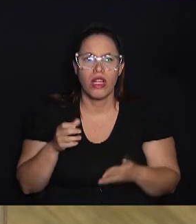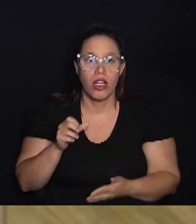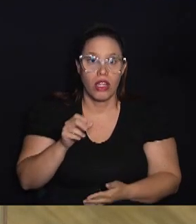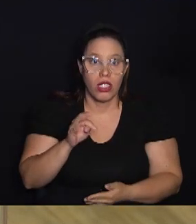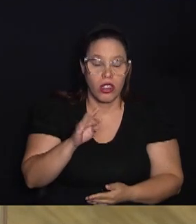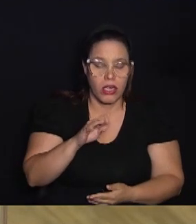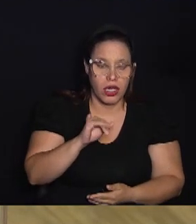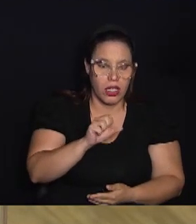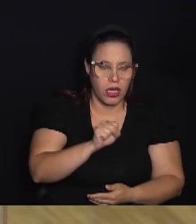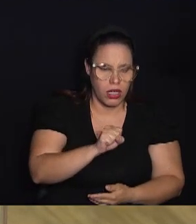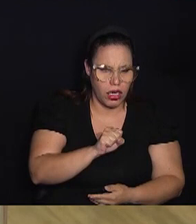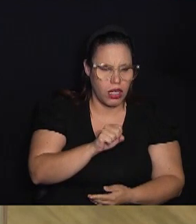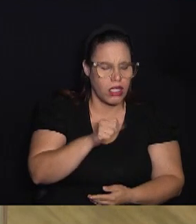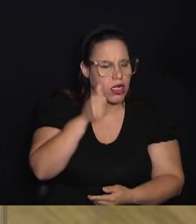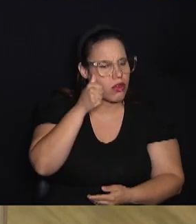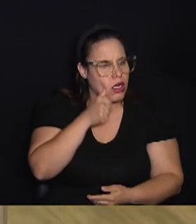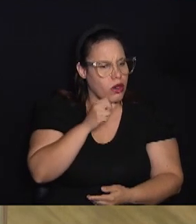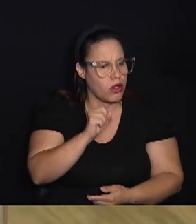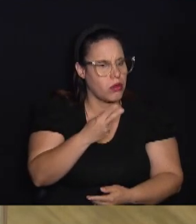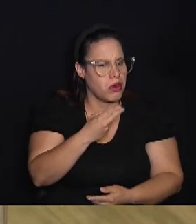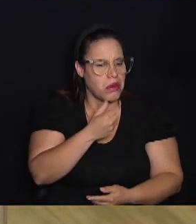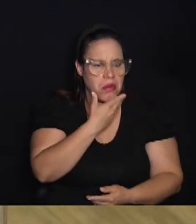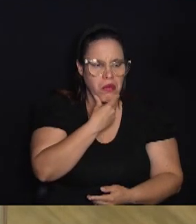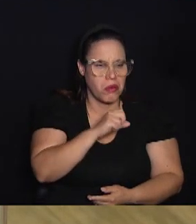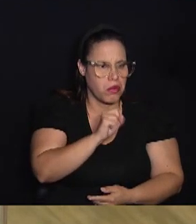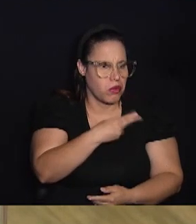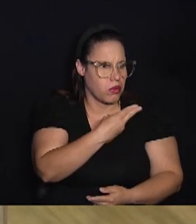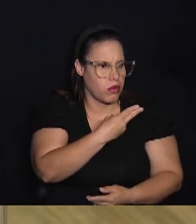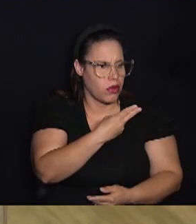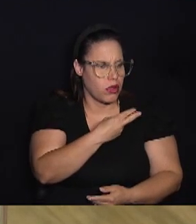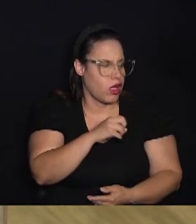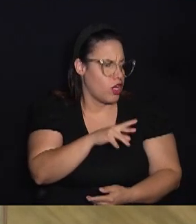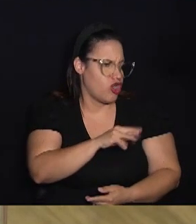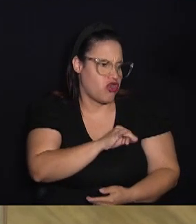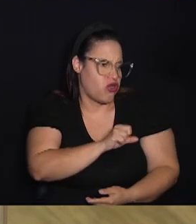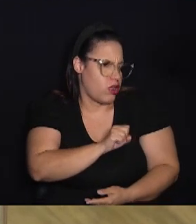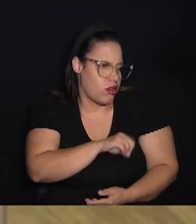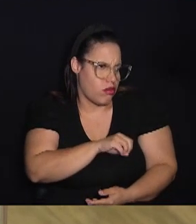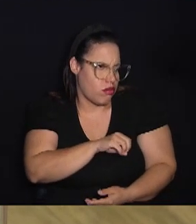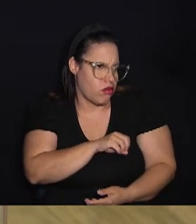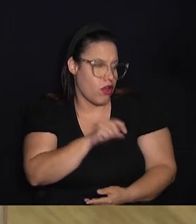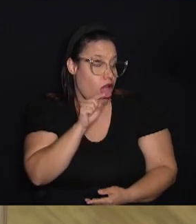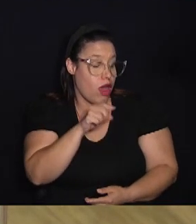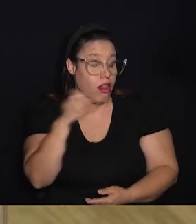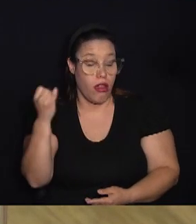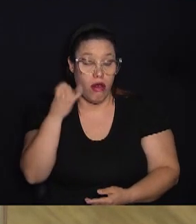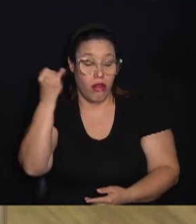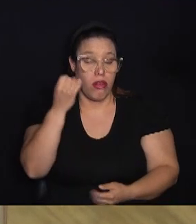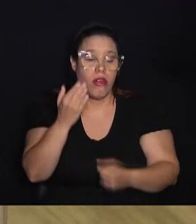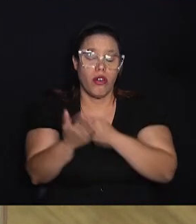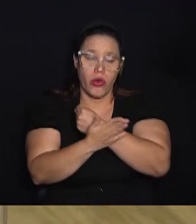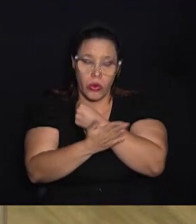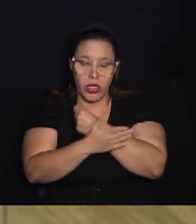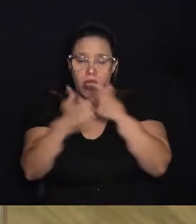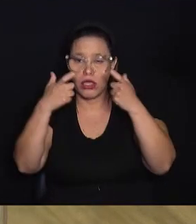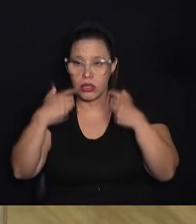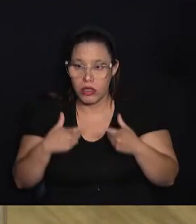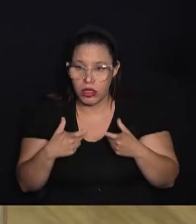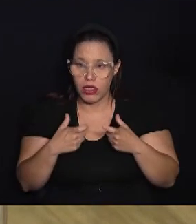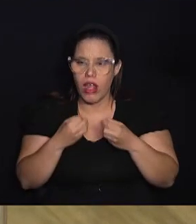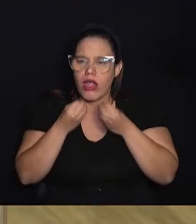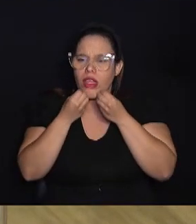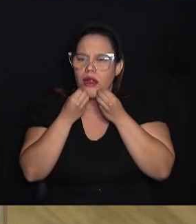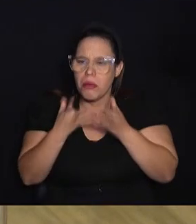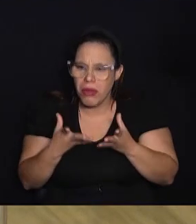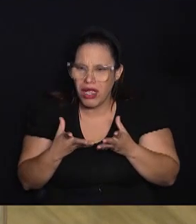é homem se você é mulher que quer que você seja qual quer que seja o gênero o importante é você cuidar de si né e estar bem